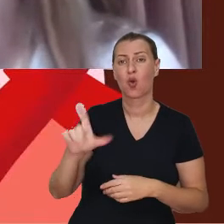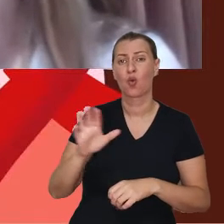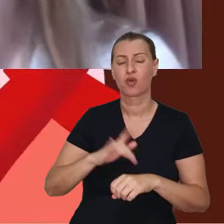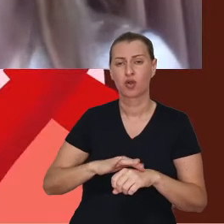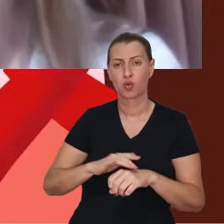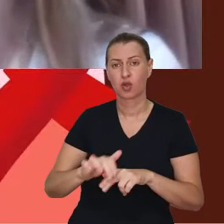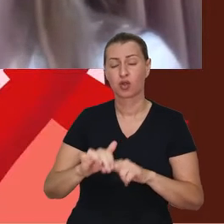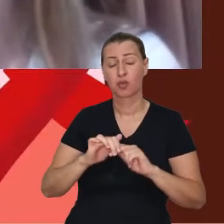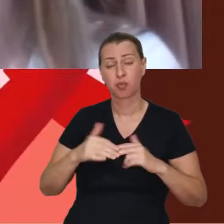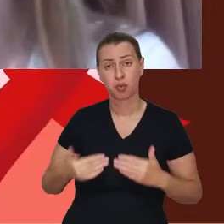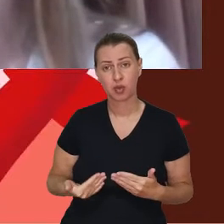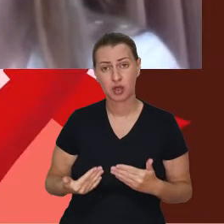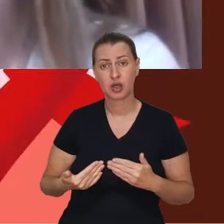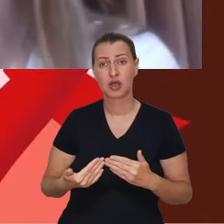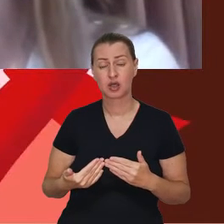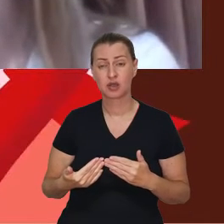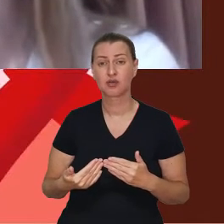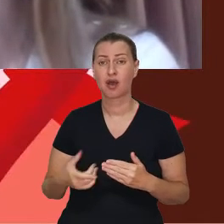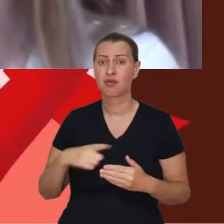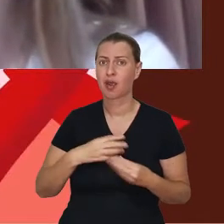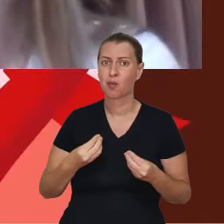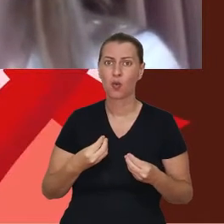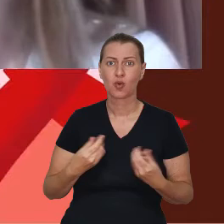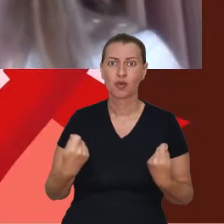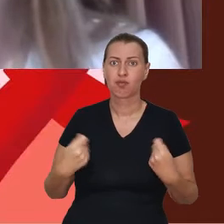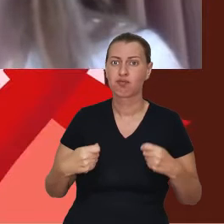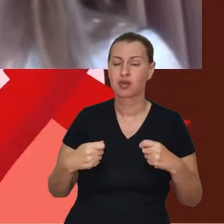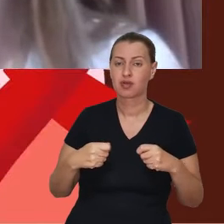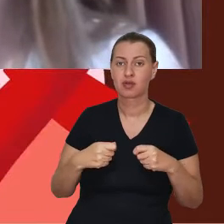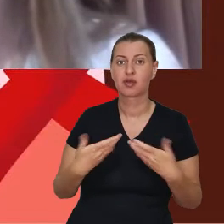acaba se dissolvendo em todas as outras demandas que vêm, né?